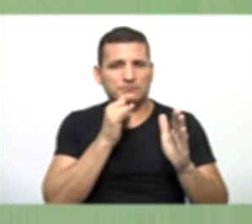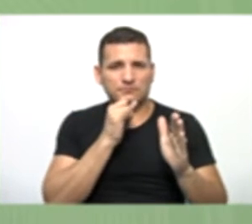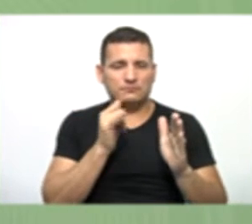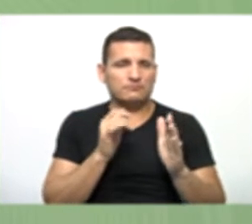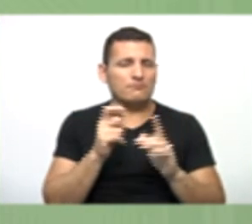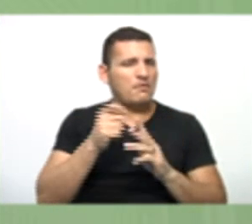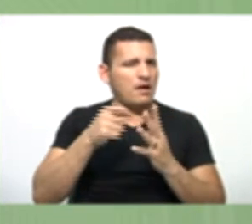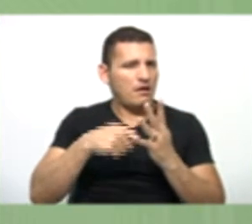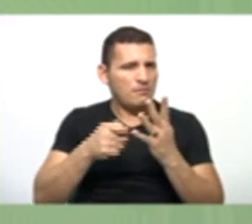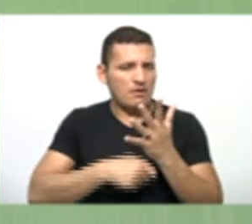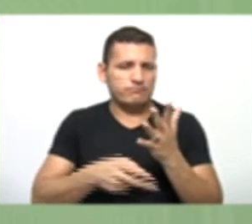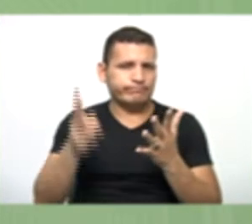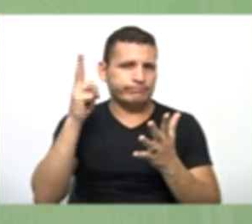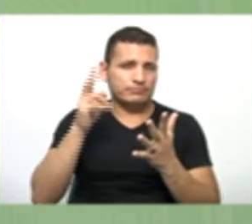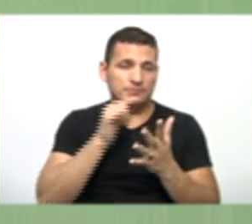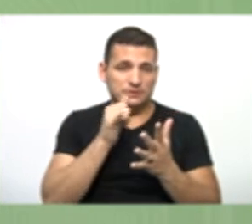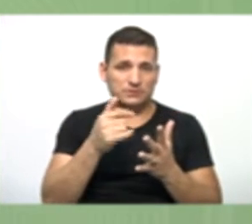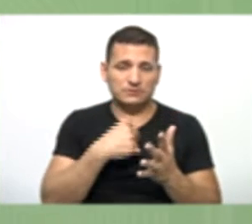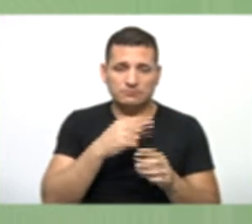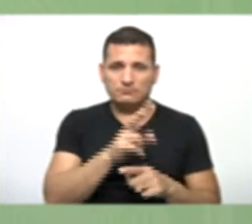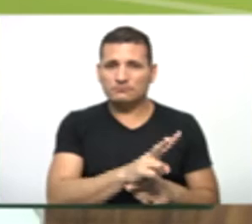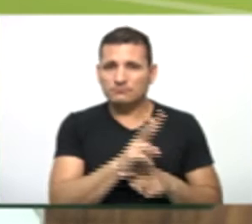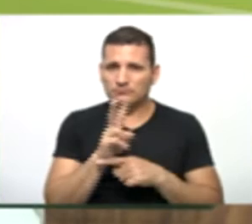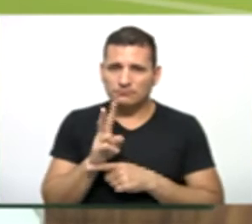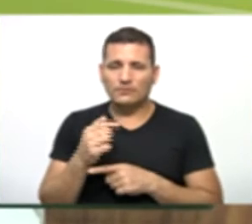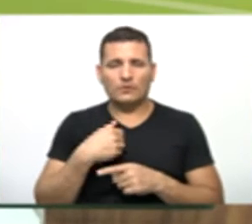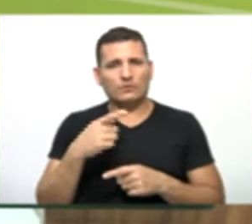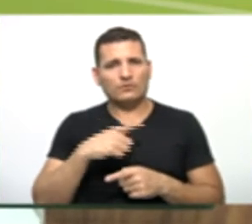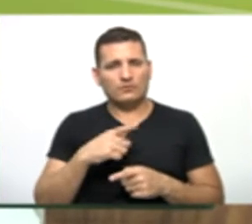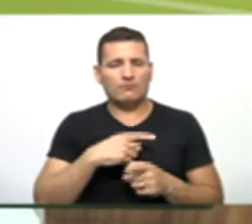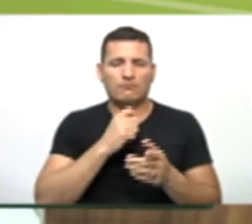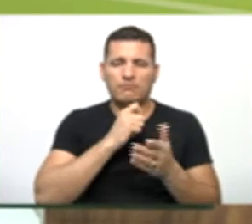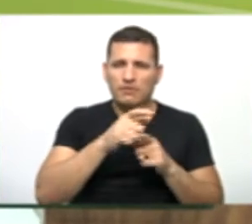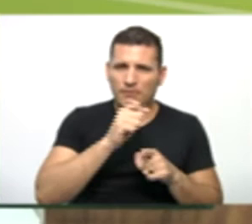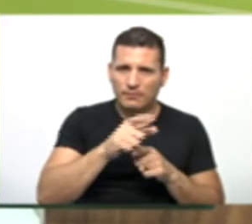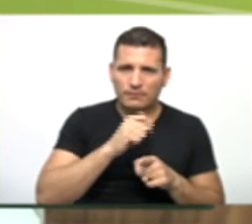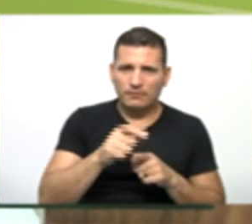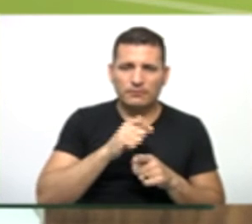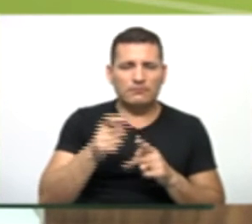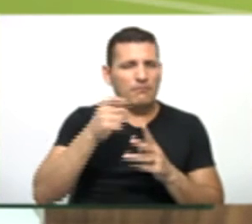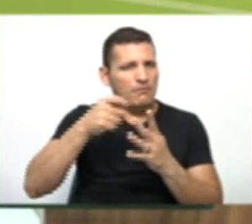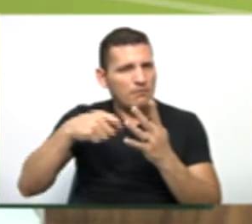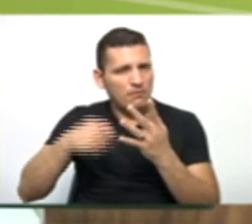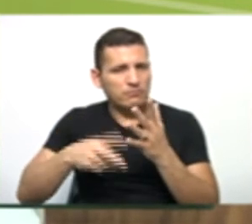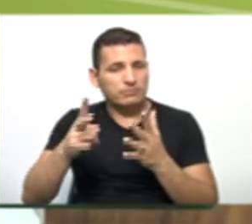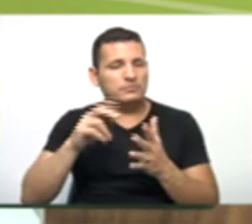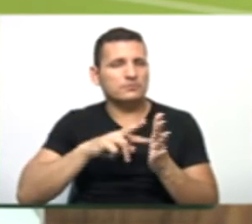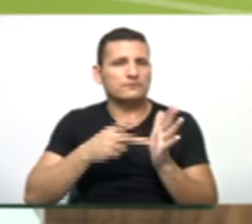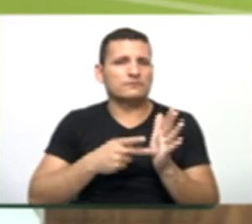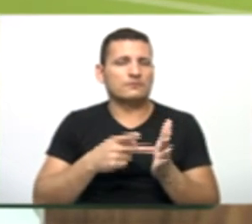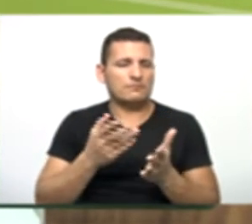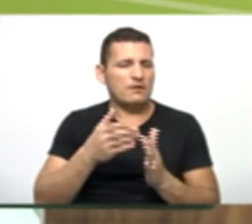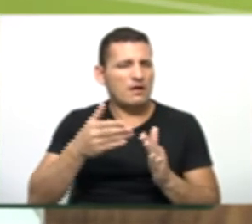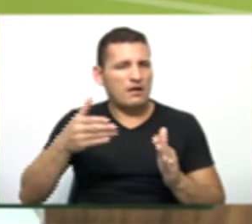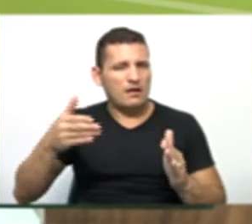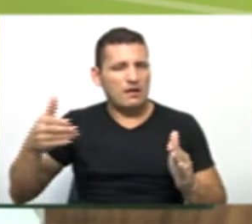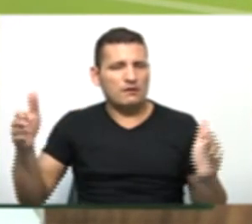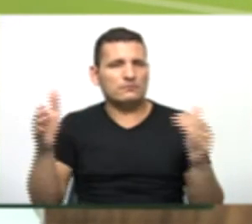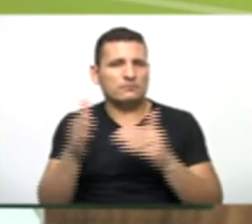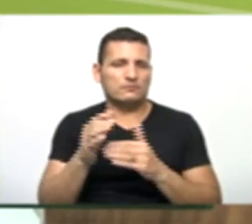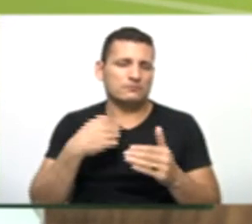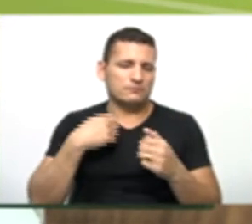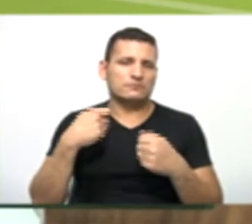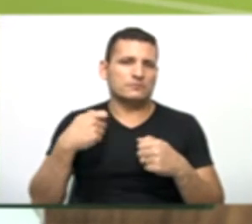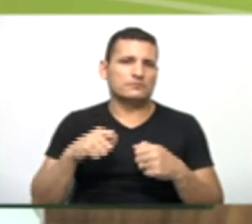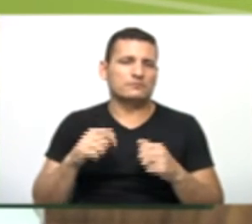todo mês. Se eu peguei um empréstimo e estou pagando todo mês, significa que todo mês, até o término da dívida, eu vou ter que pagar uma